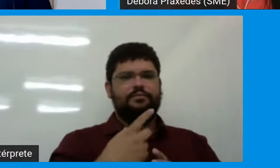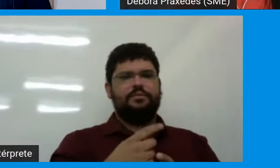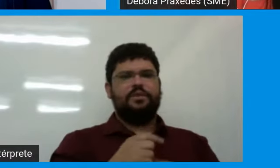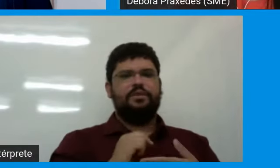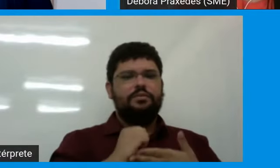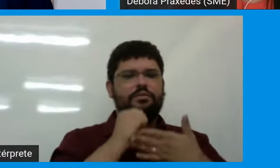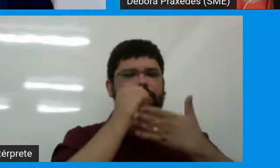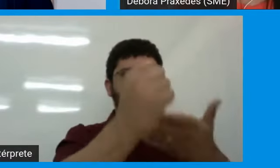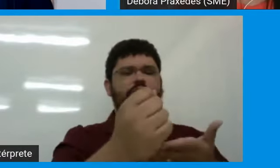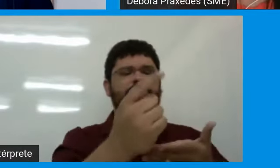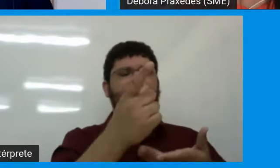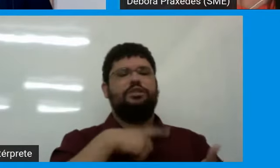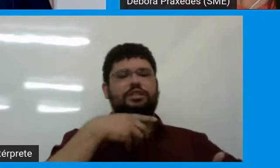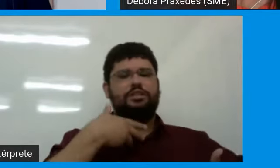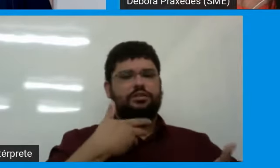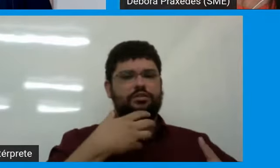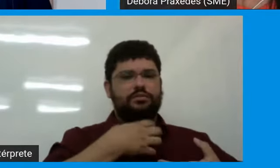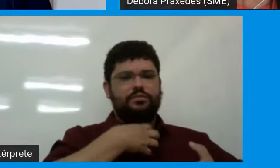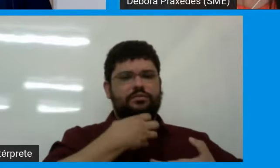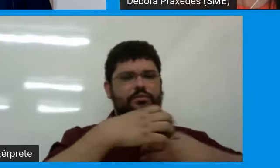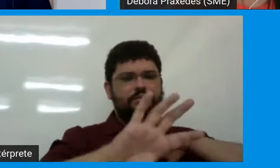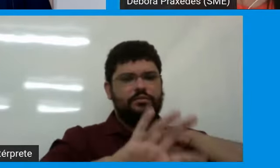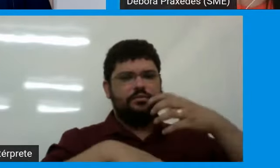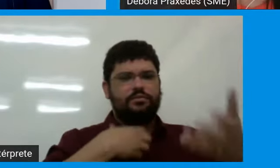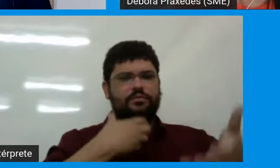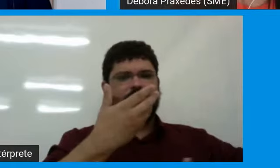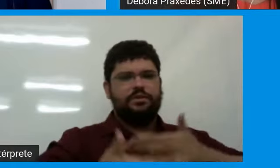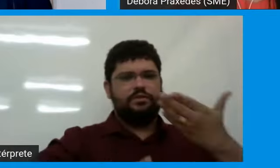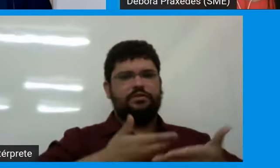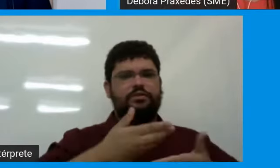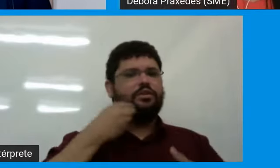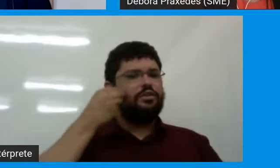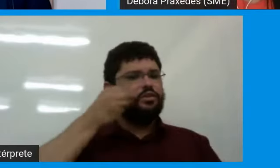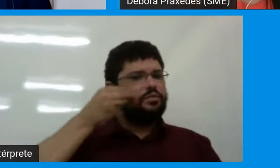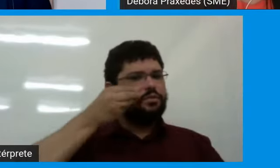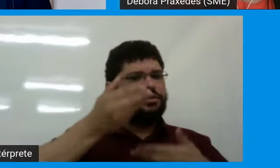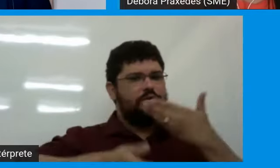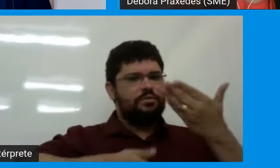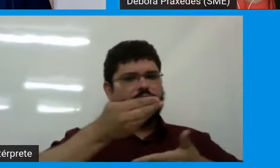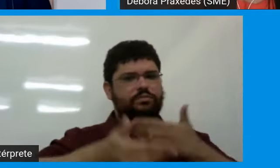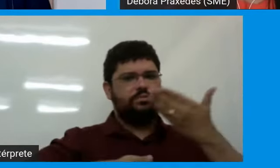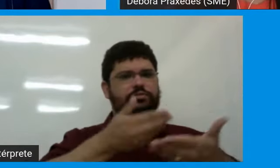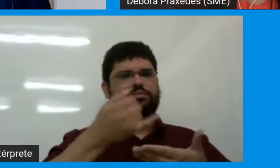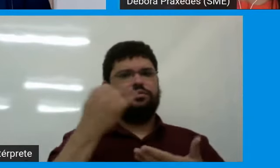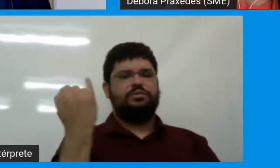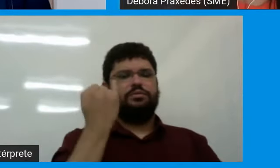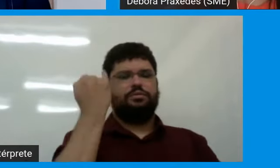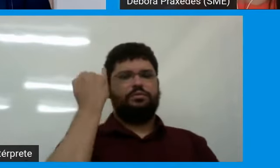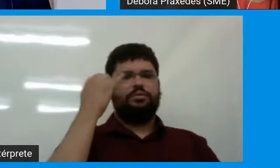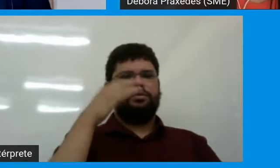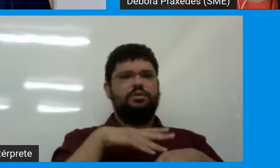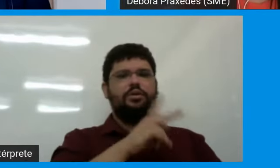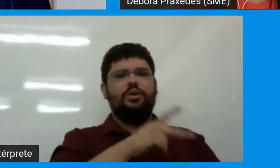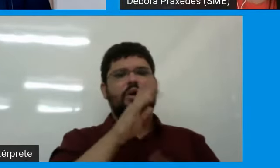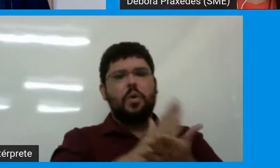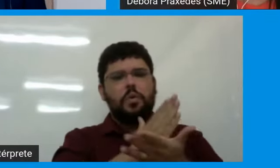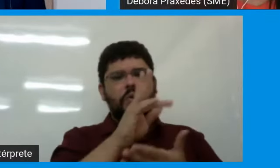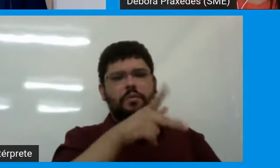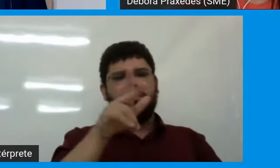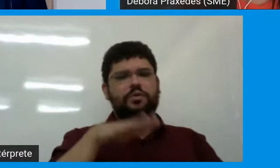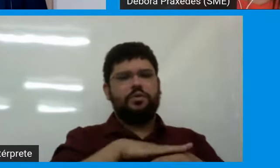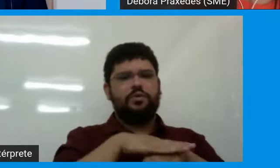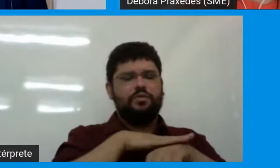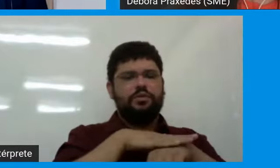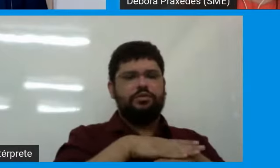mutuamente. Eu acho interessante, sim, compartilhar as experiências, como eu vi algumas professoras comentando aí no chat, que nós temos,